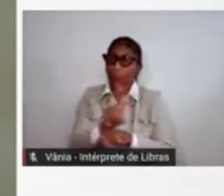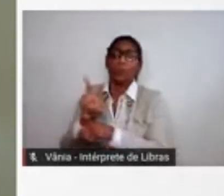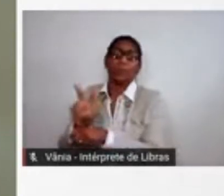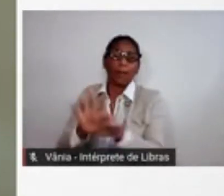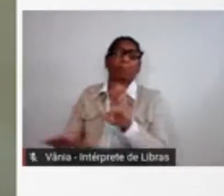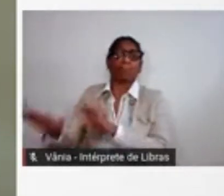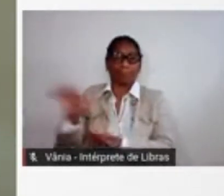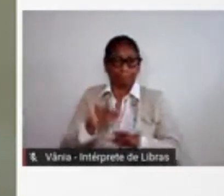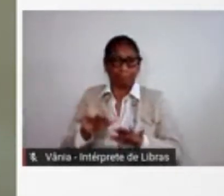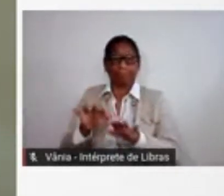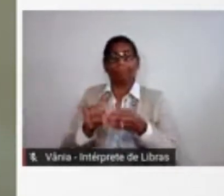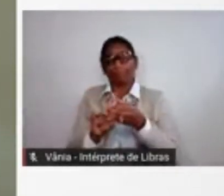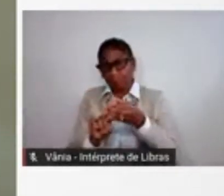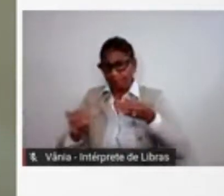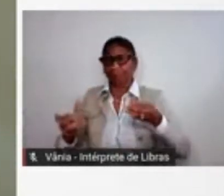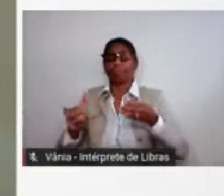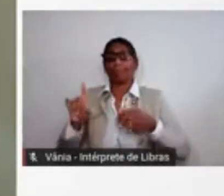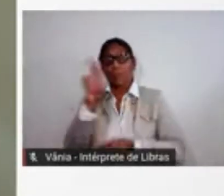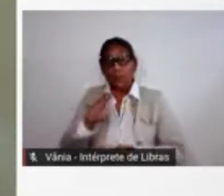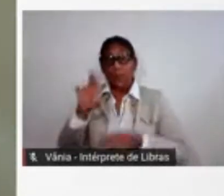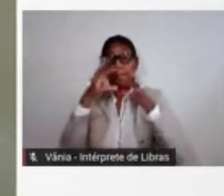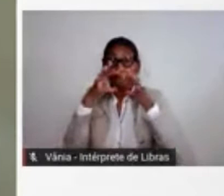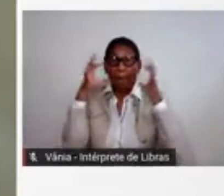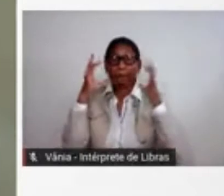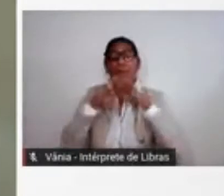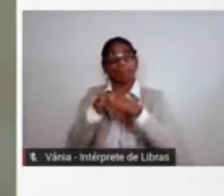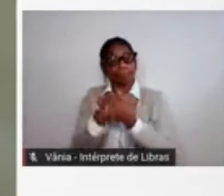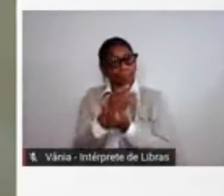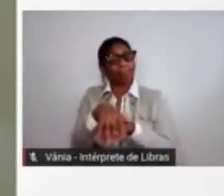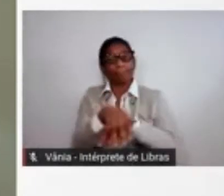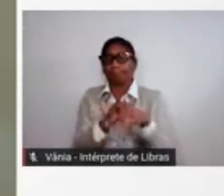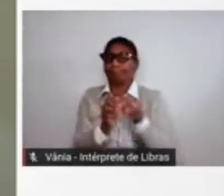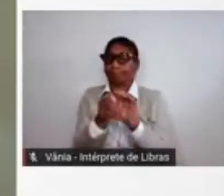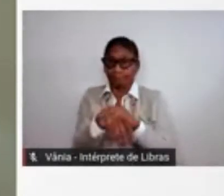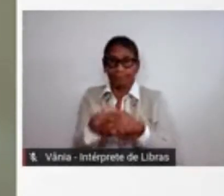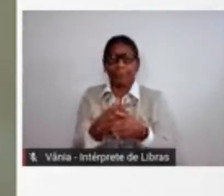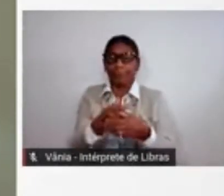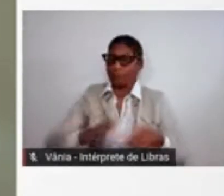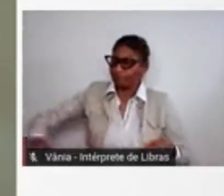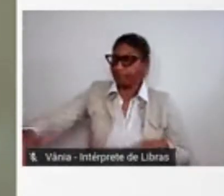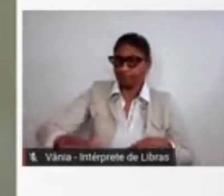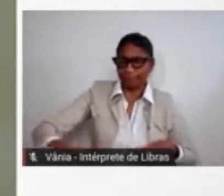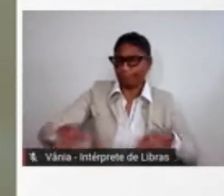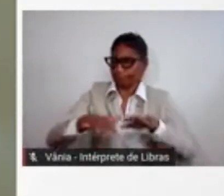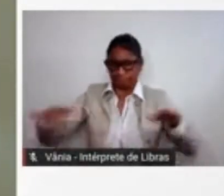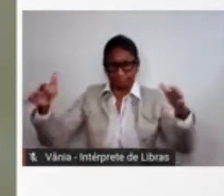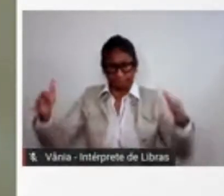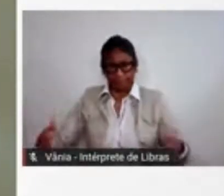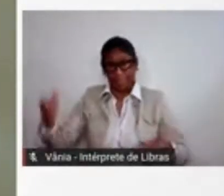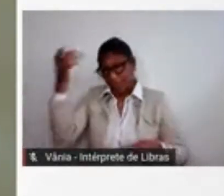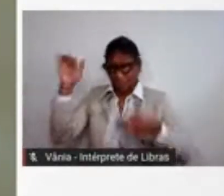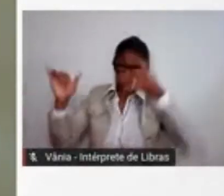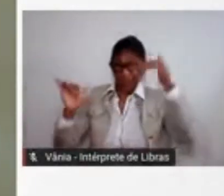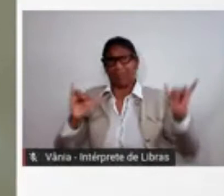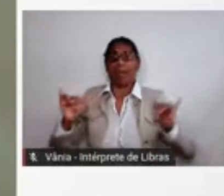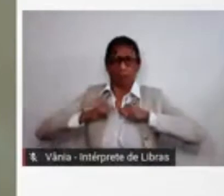com o distanciamento, o uso da máscara, a higienização constante das mãos, das superfícies, para que a gente possa evitar uma